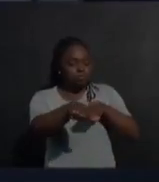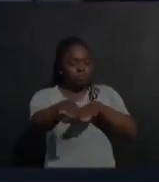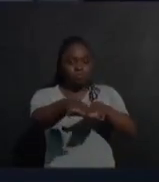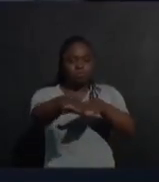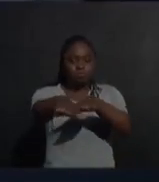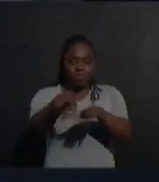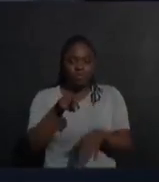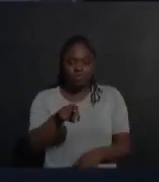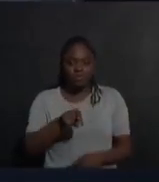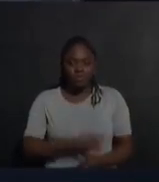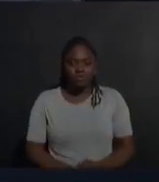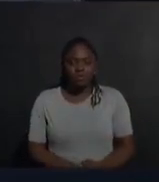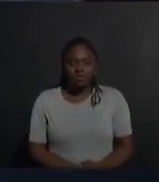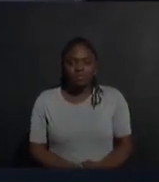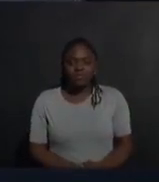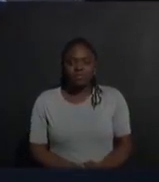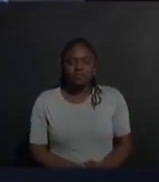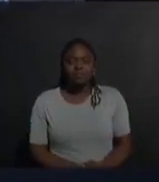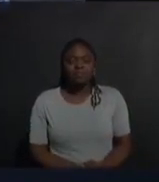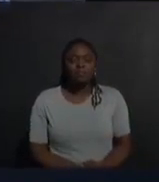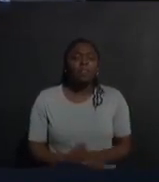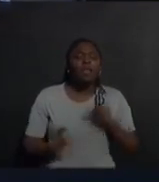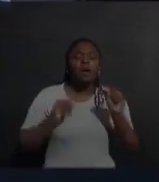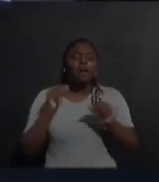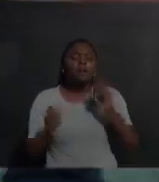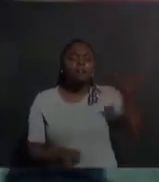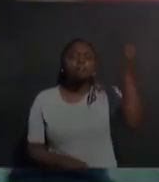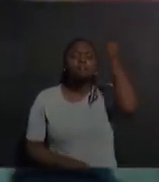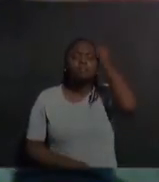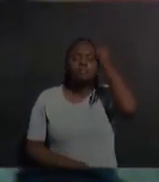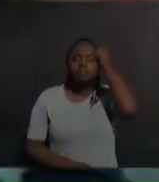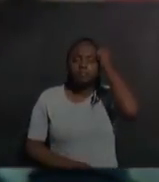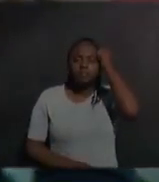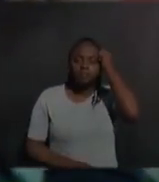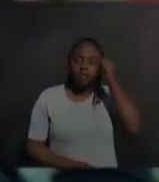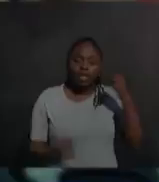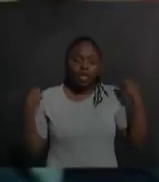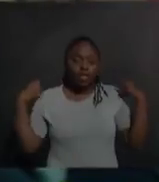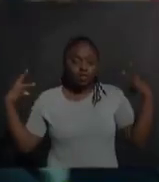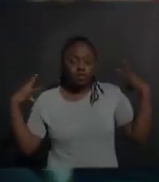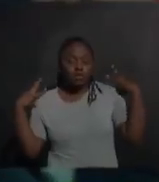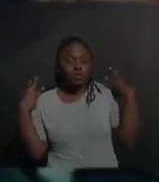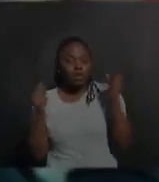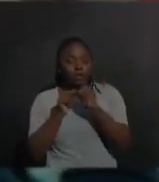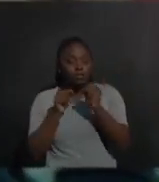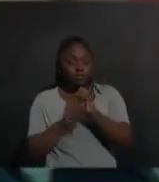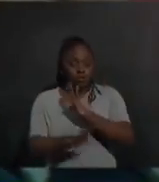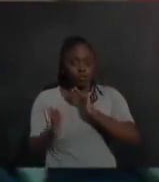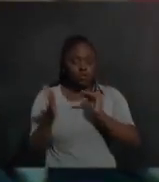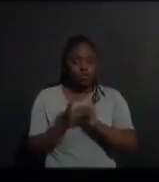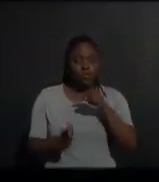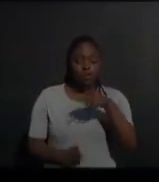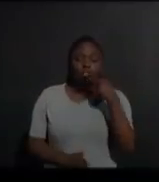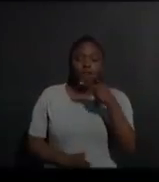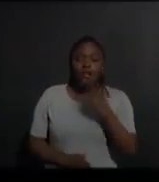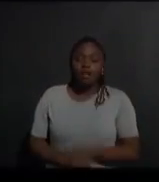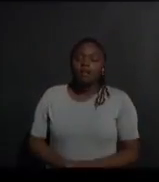seguem. O que é arrependimento? É esses motoristas aí fazer tudo e você falar assim,